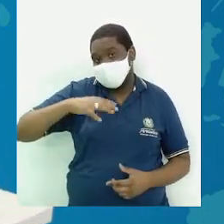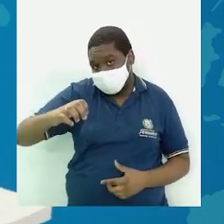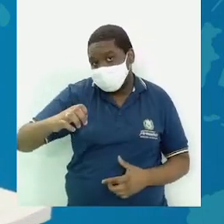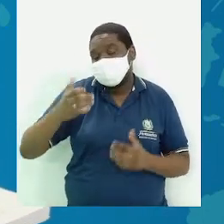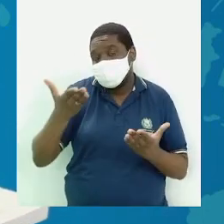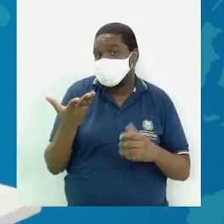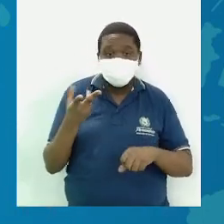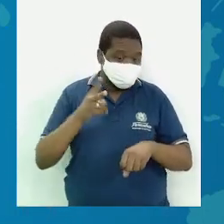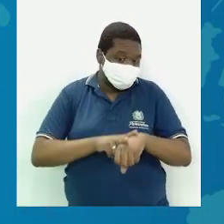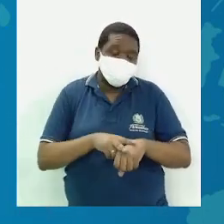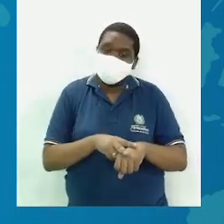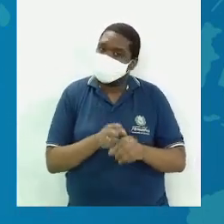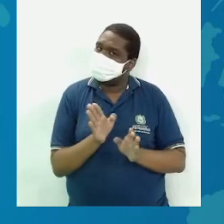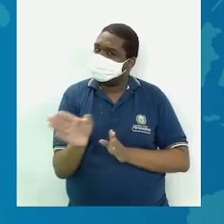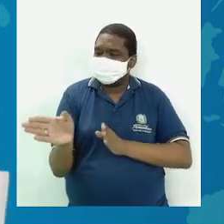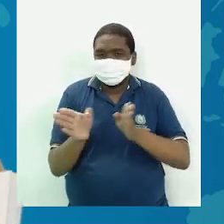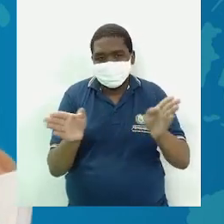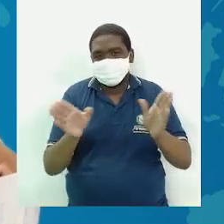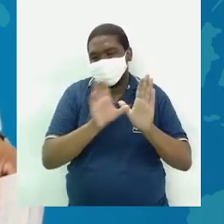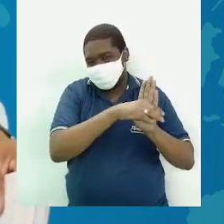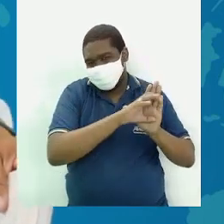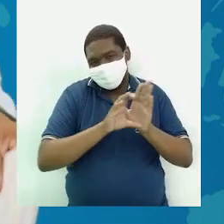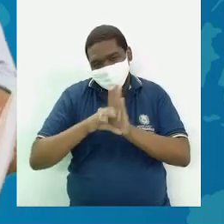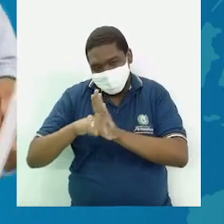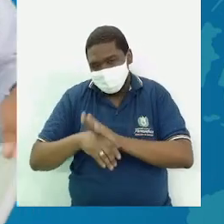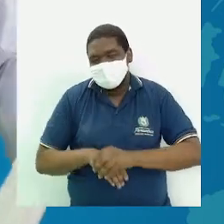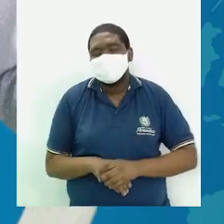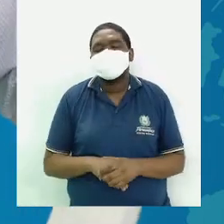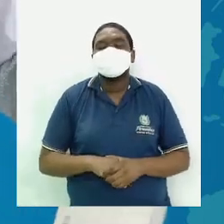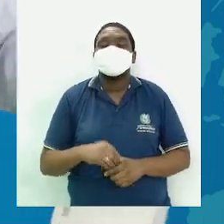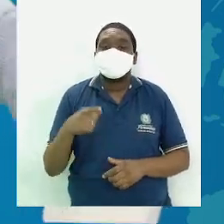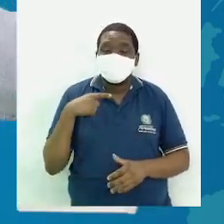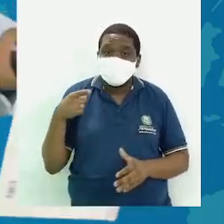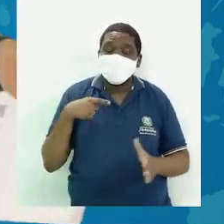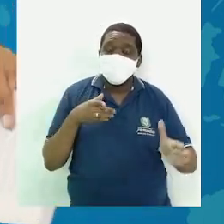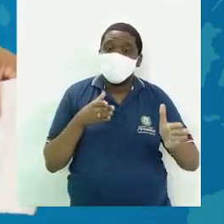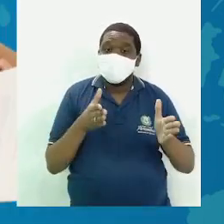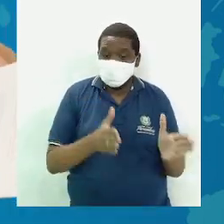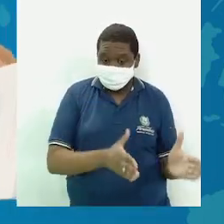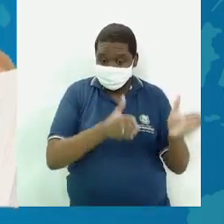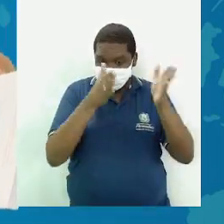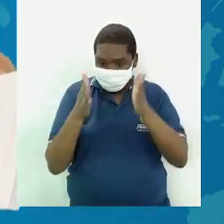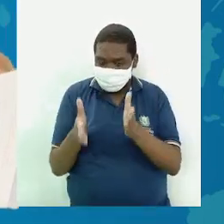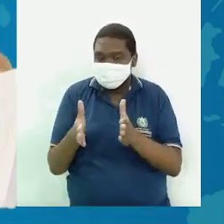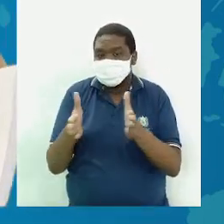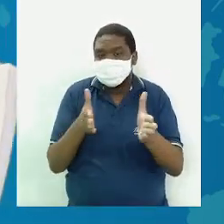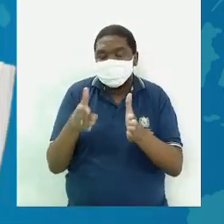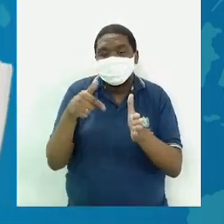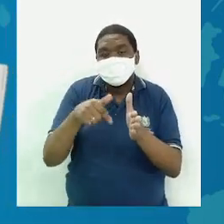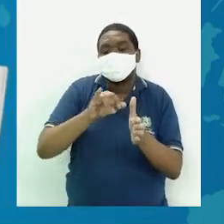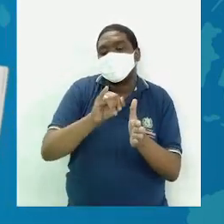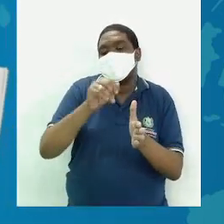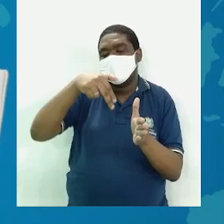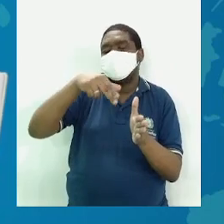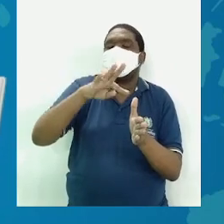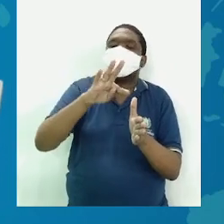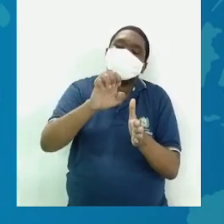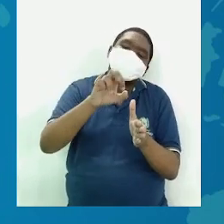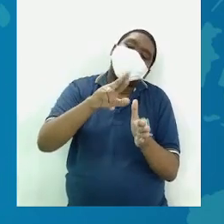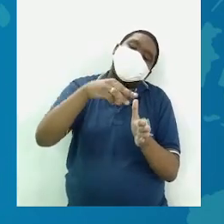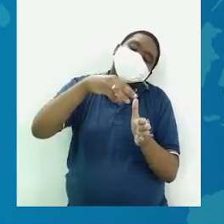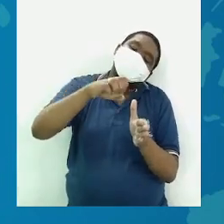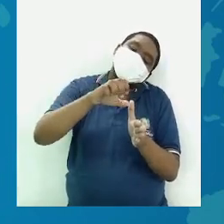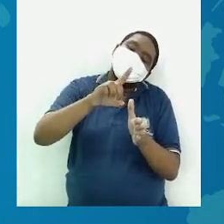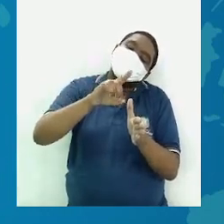nesses dois métodos. No período intermediário, né, nesse segundo período da vida de Platão, Platão ele faz